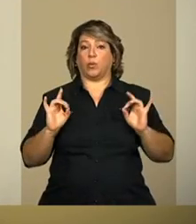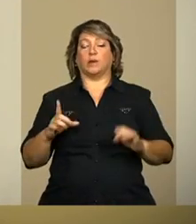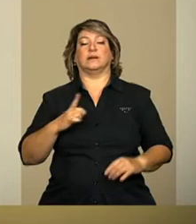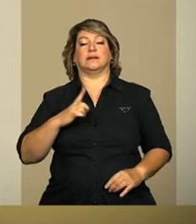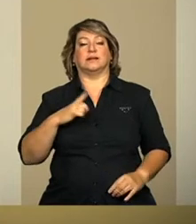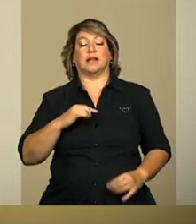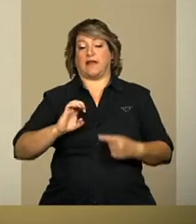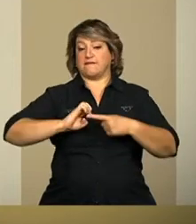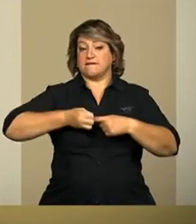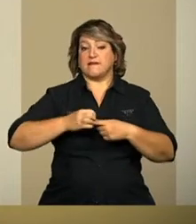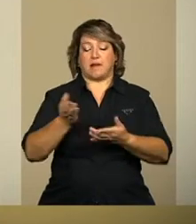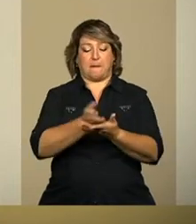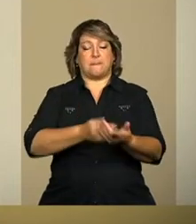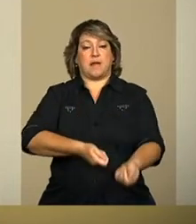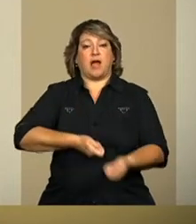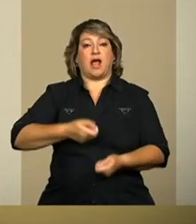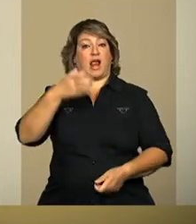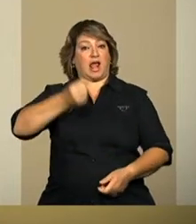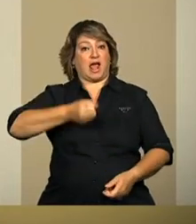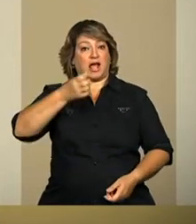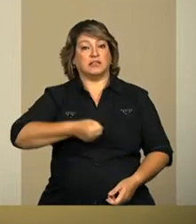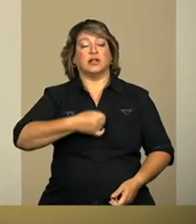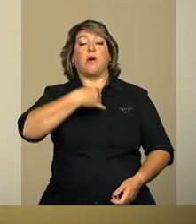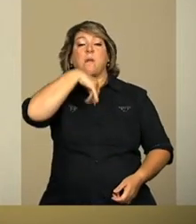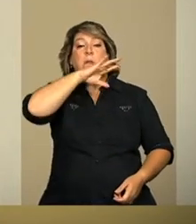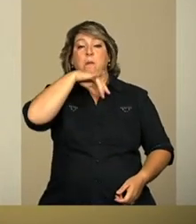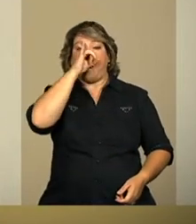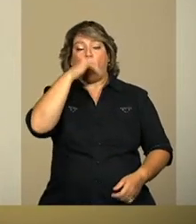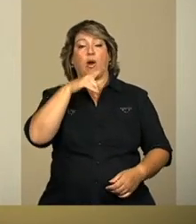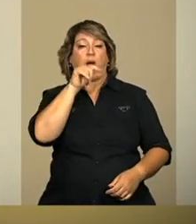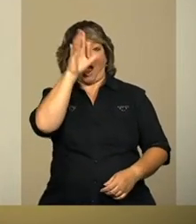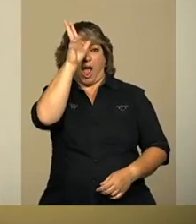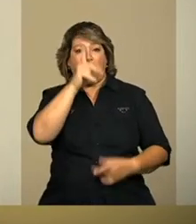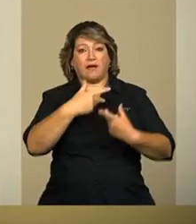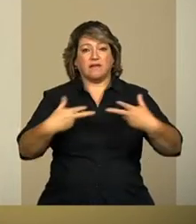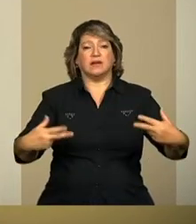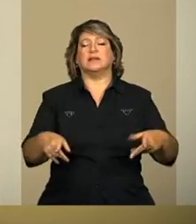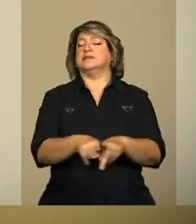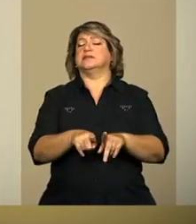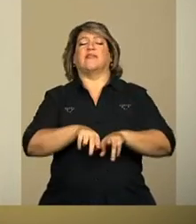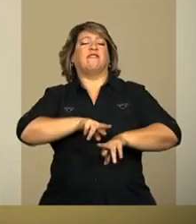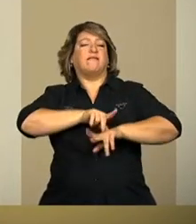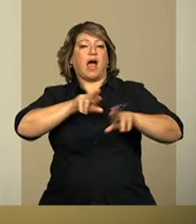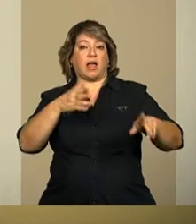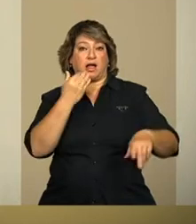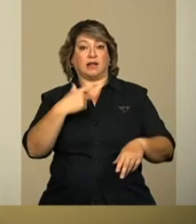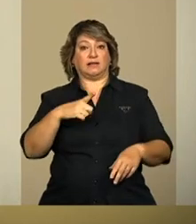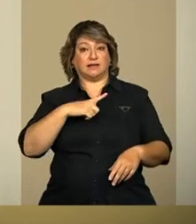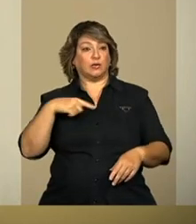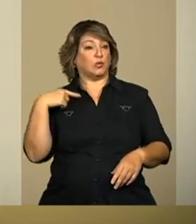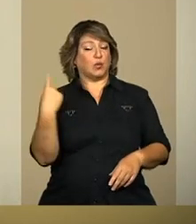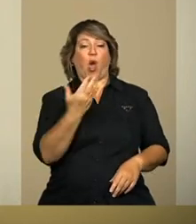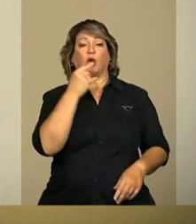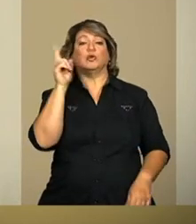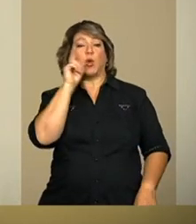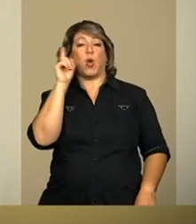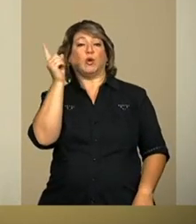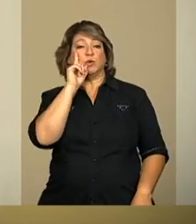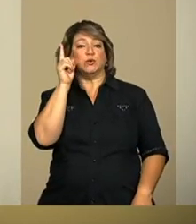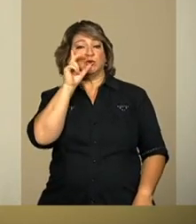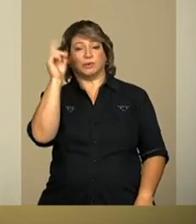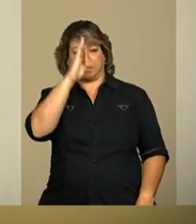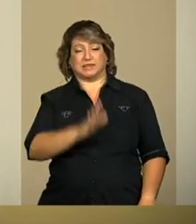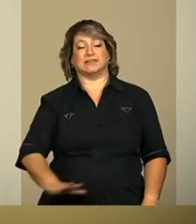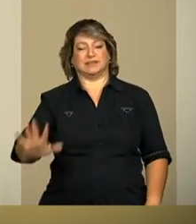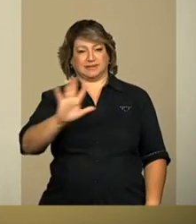Luciano Feijão mandioca Leite suínos aves vários alimentos que estão na mesa do povo brasileiro todos